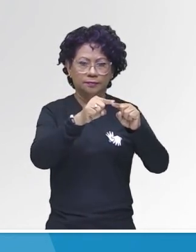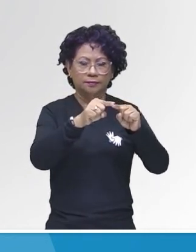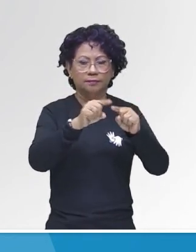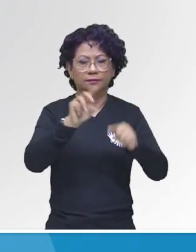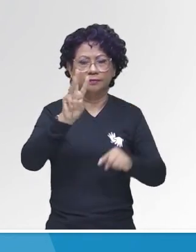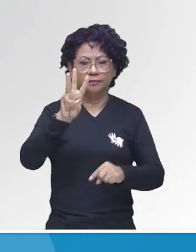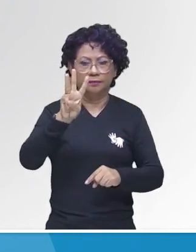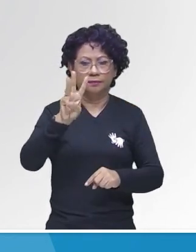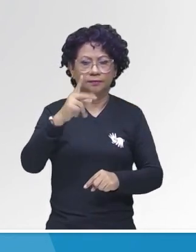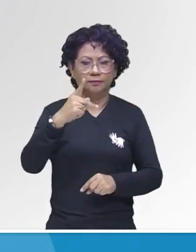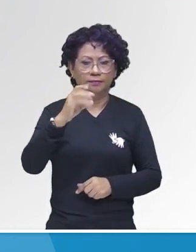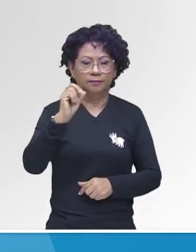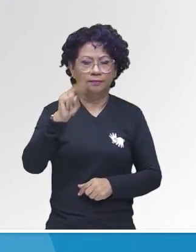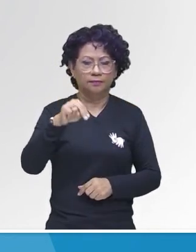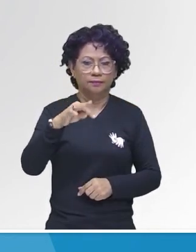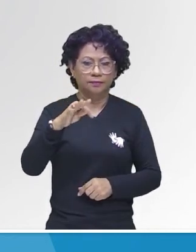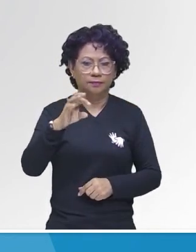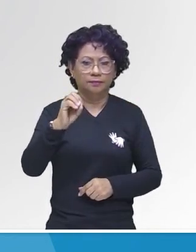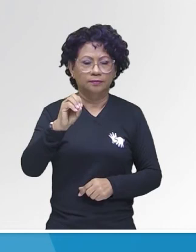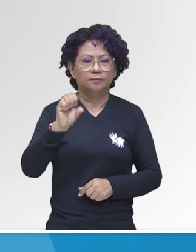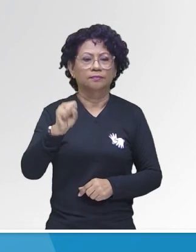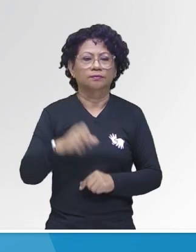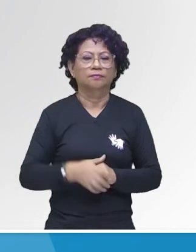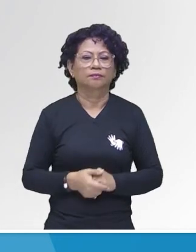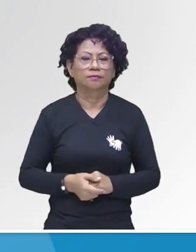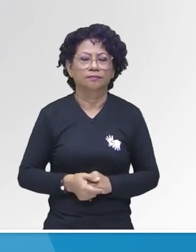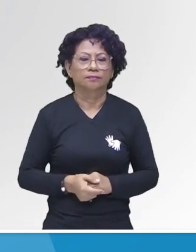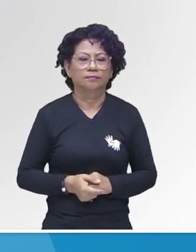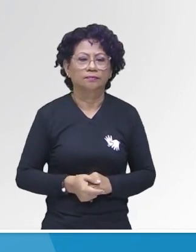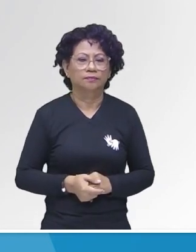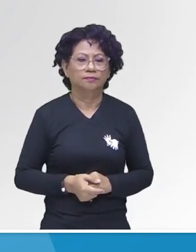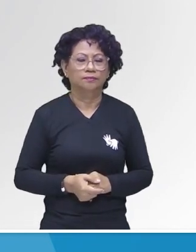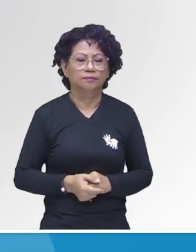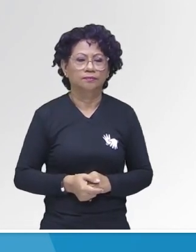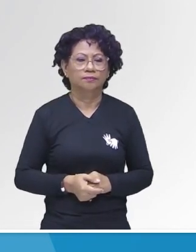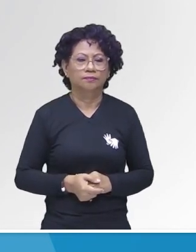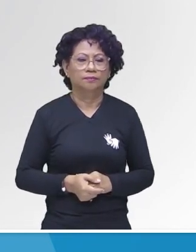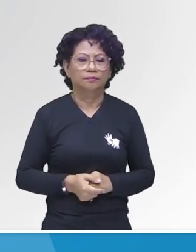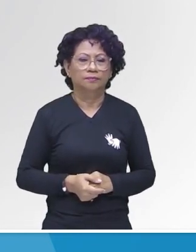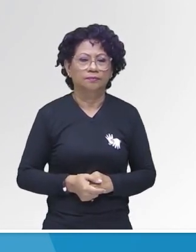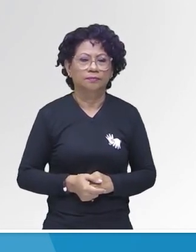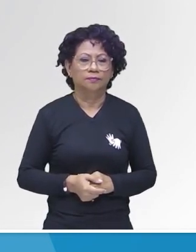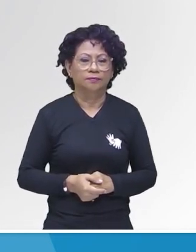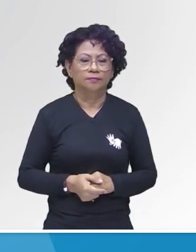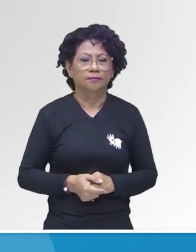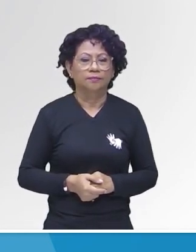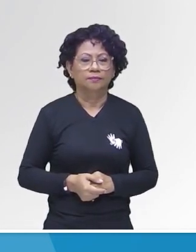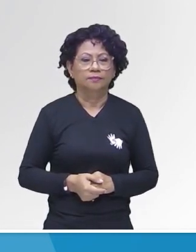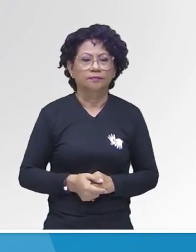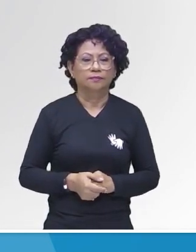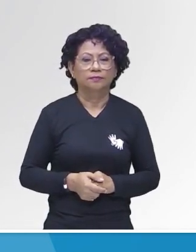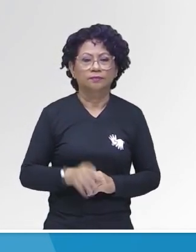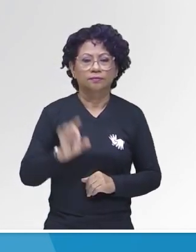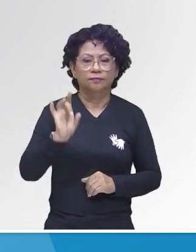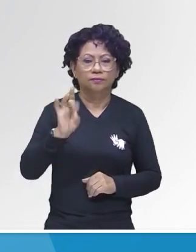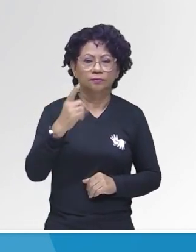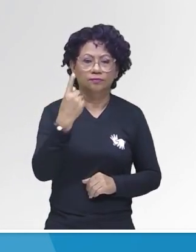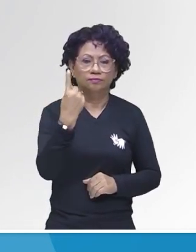pontos, A, F e E, ok? Não são colineares, mas são, sim,